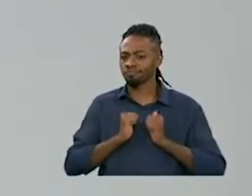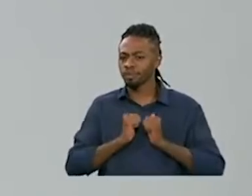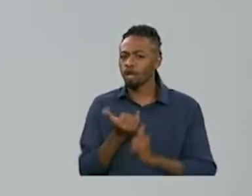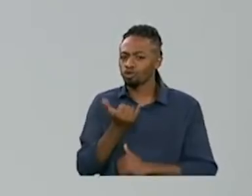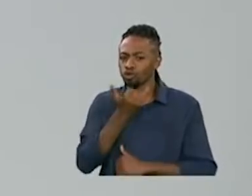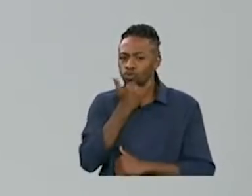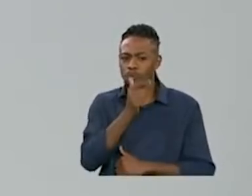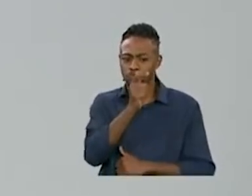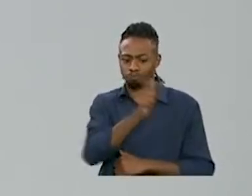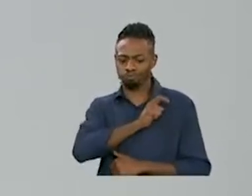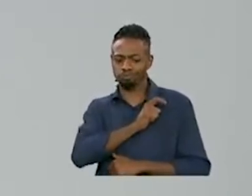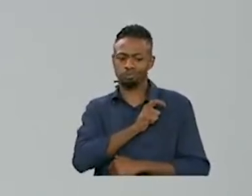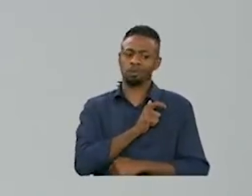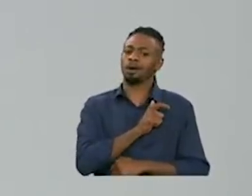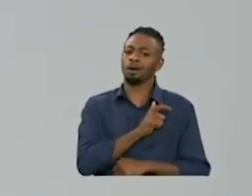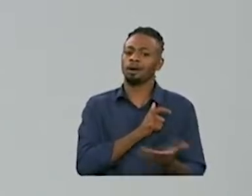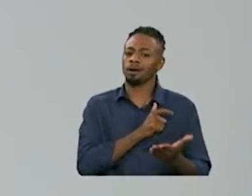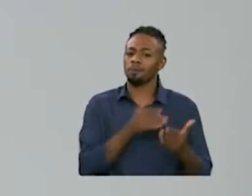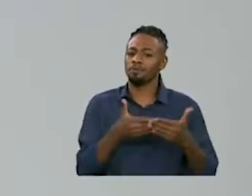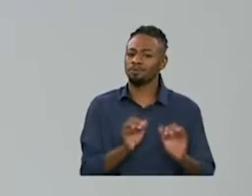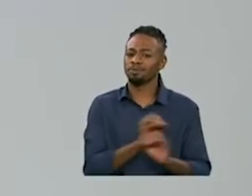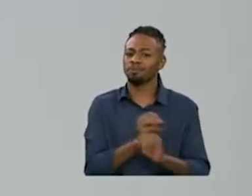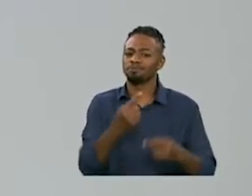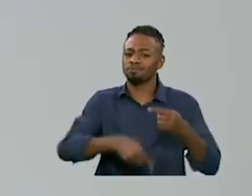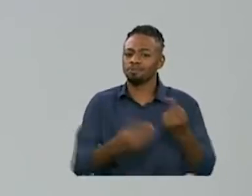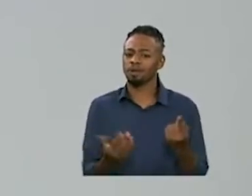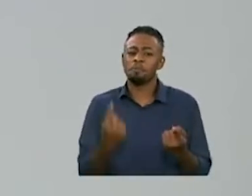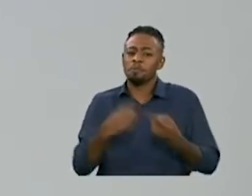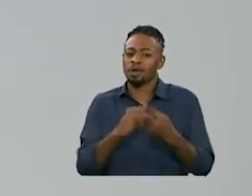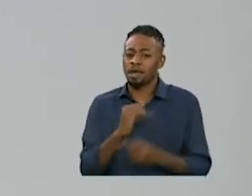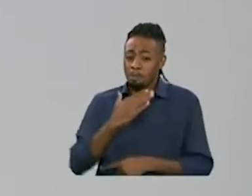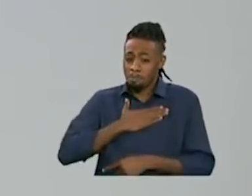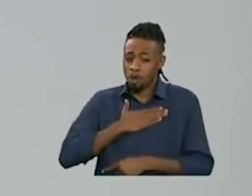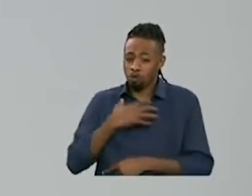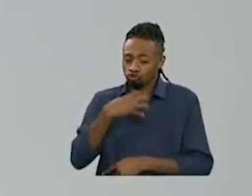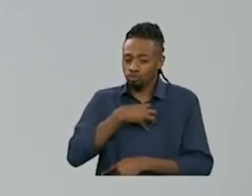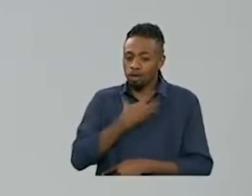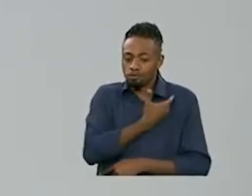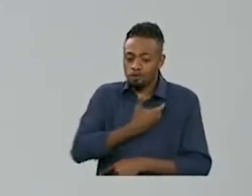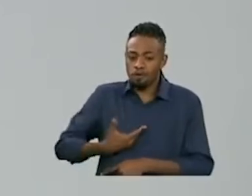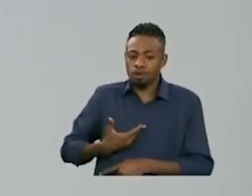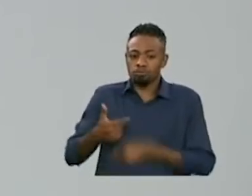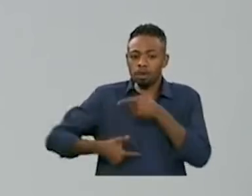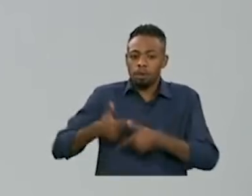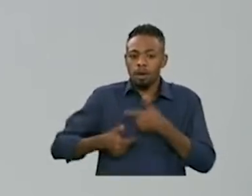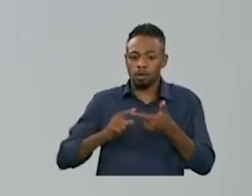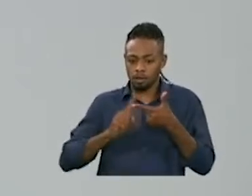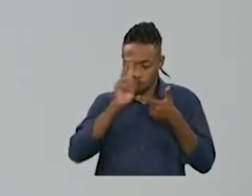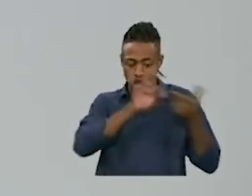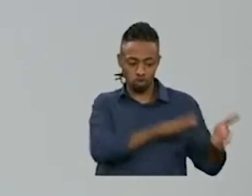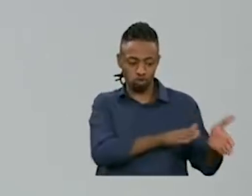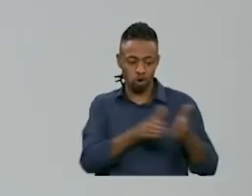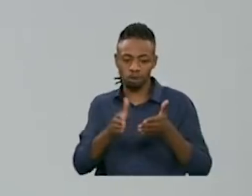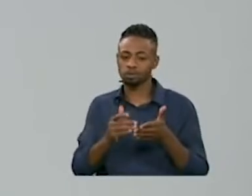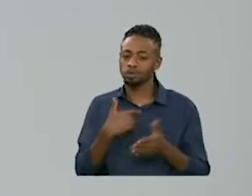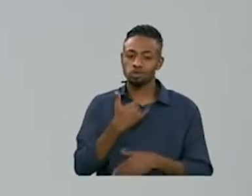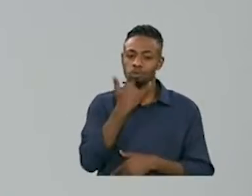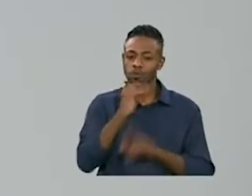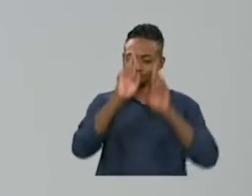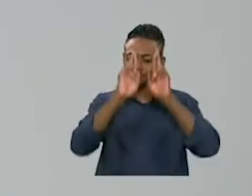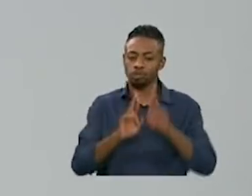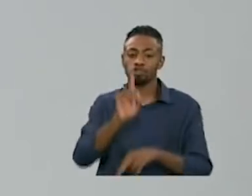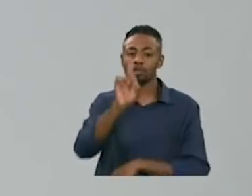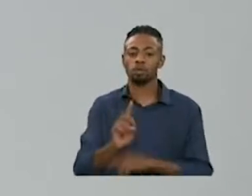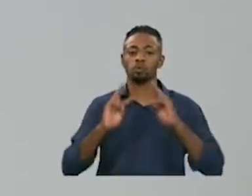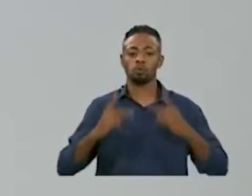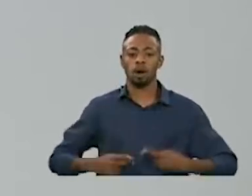crítica não seja levantada aqui, porque não condiz com o meu comportamento, com o meu histórico de respeito aos